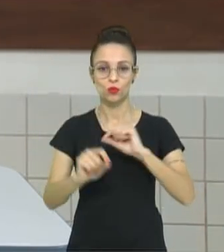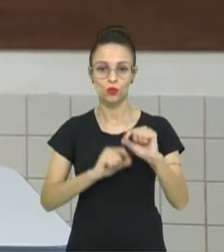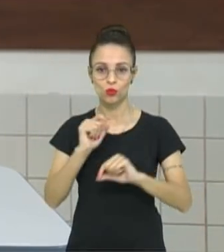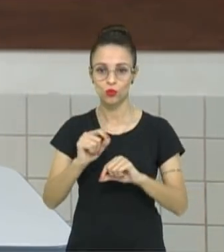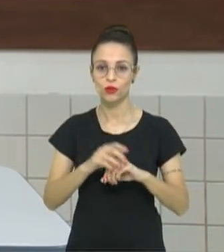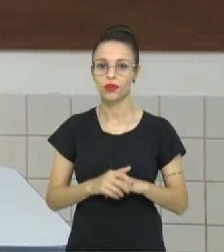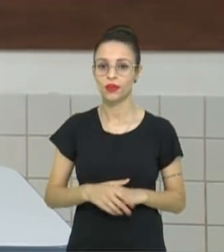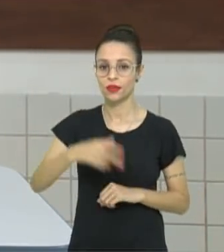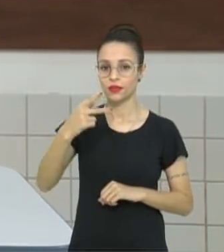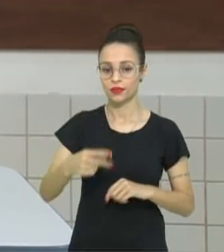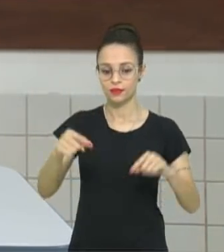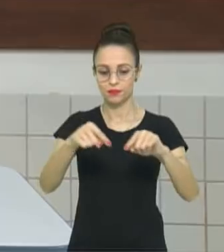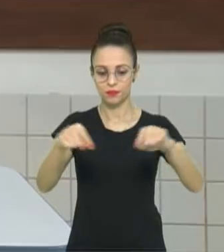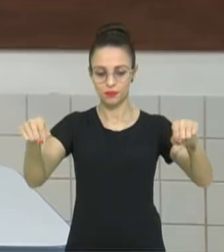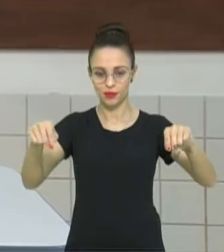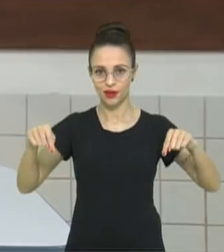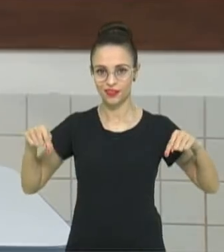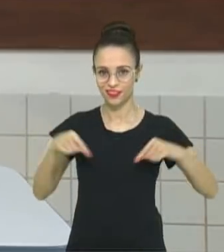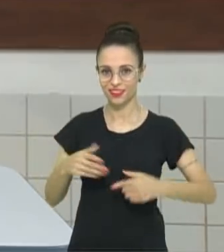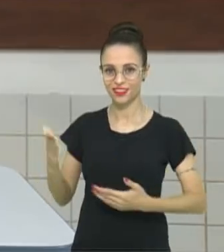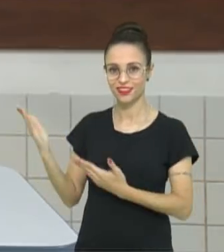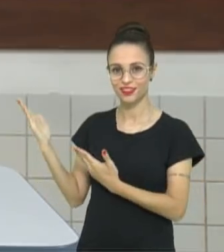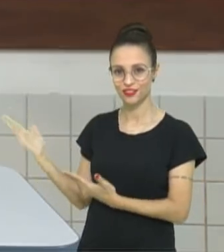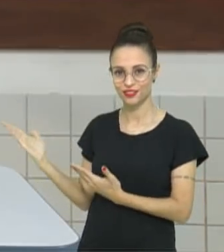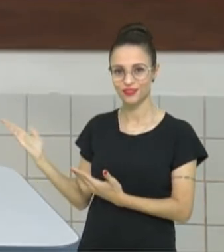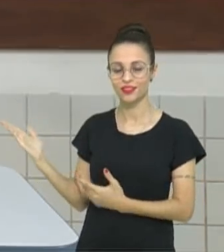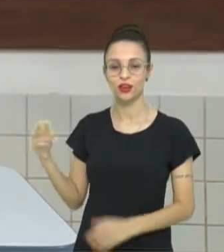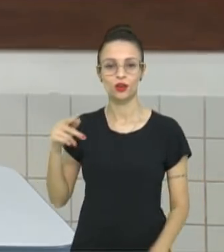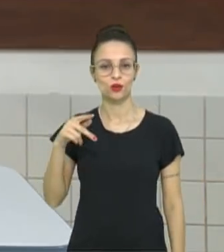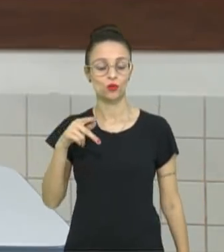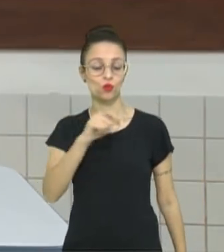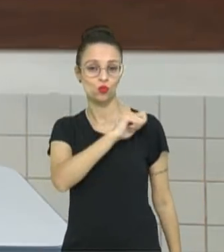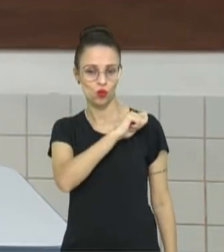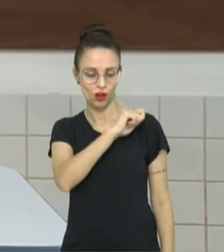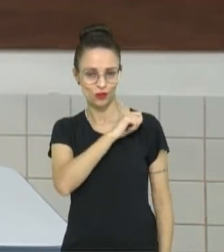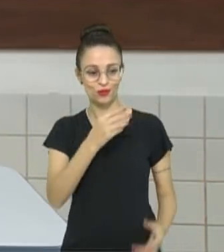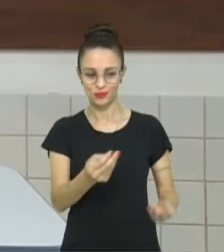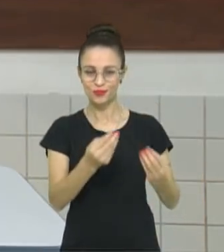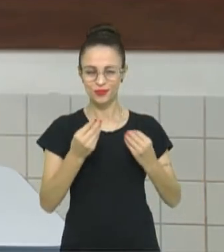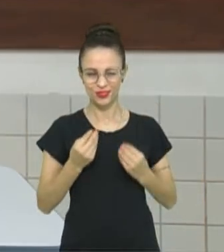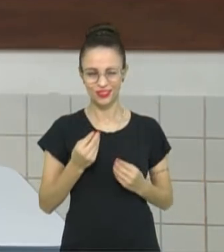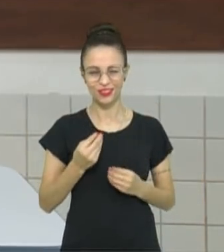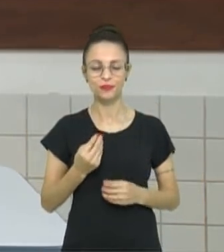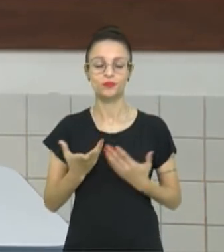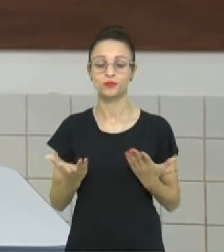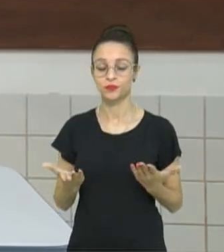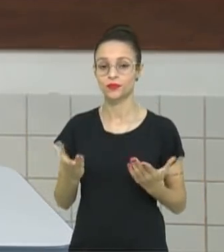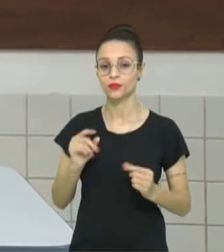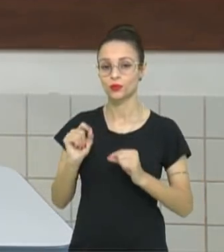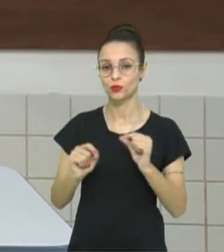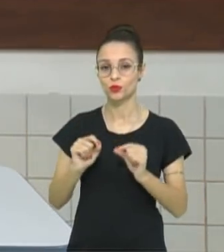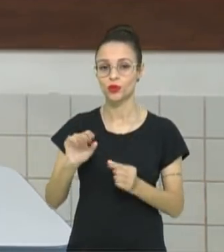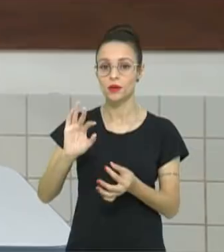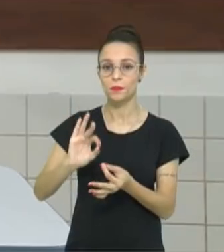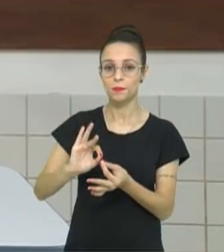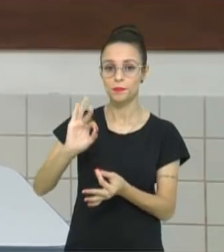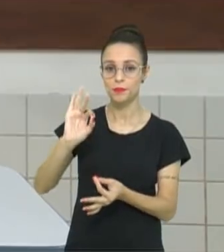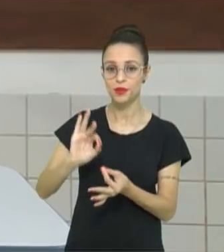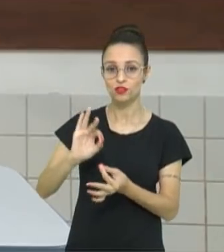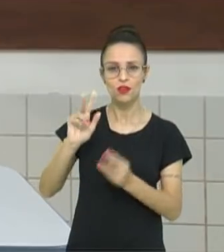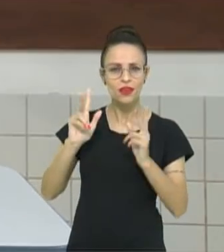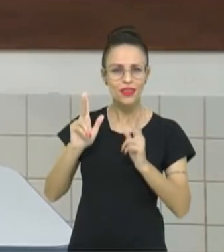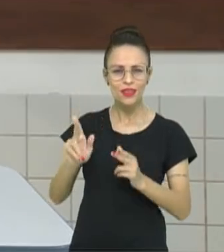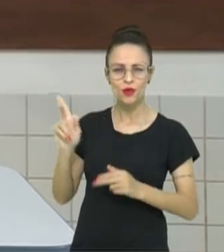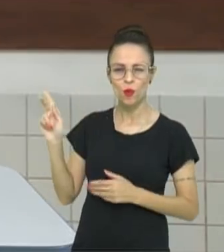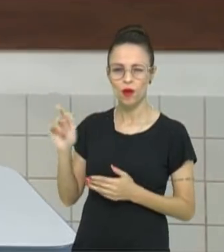na maquete da prof, que foi gentilmente cedida por um aluno carinhoso, a gente vai medir como o Júlio fez